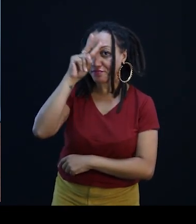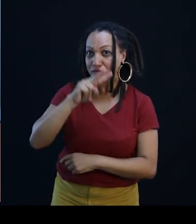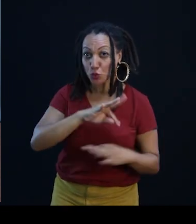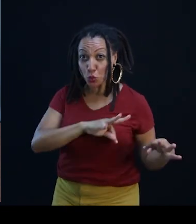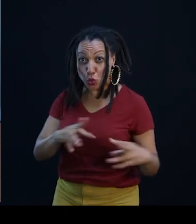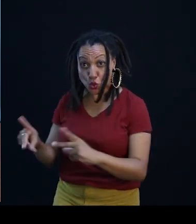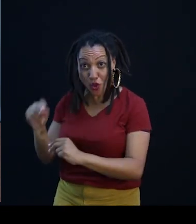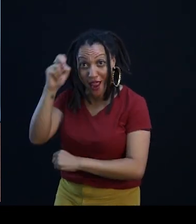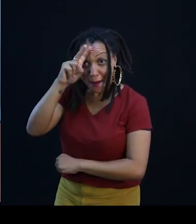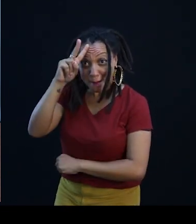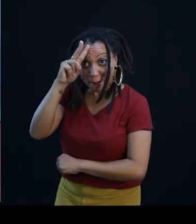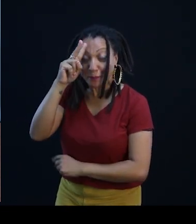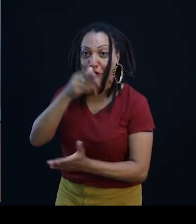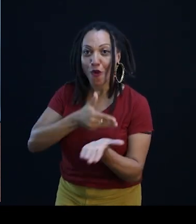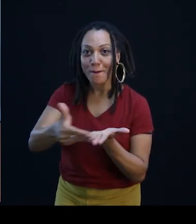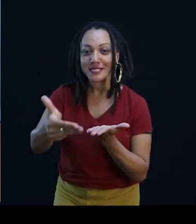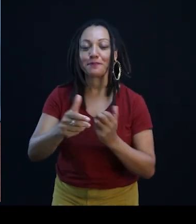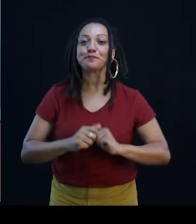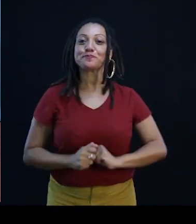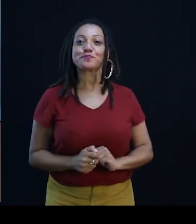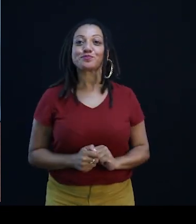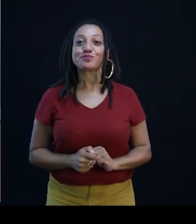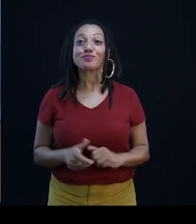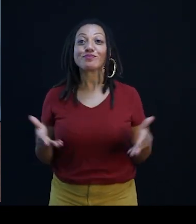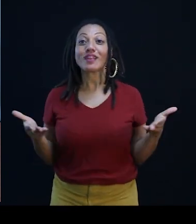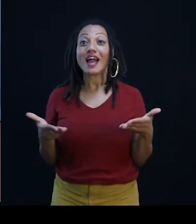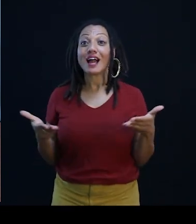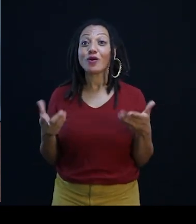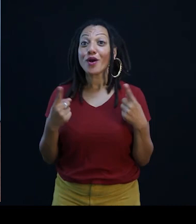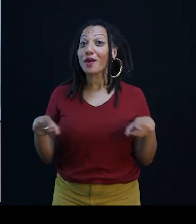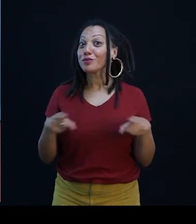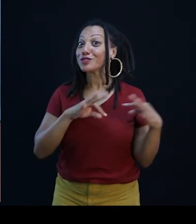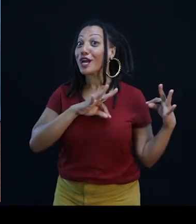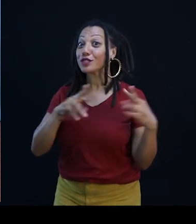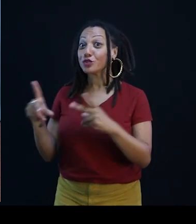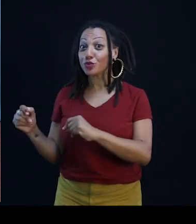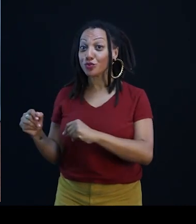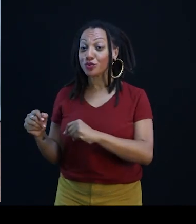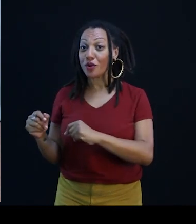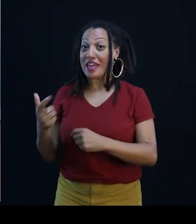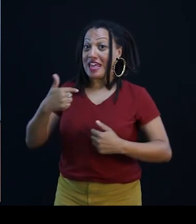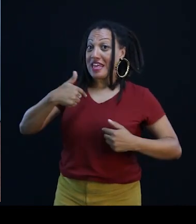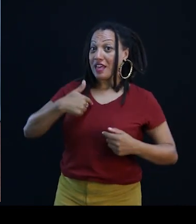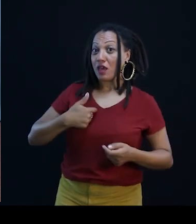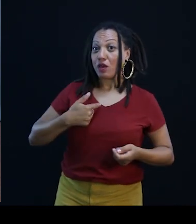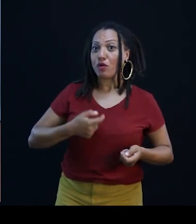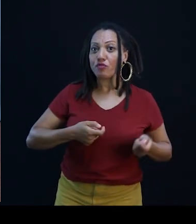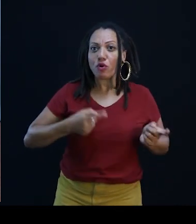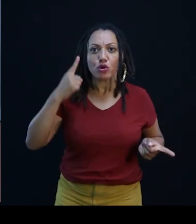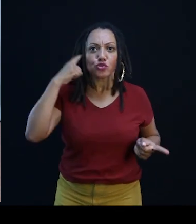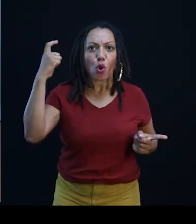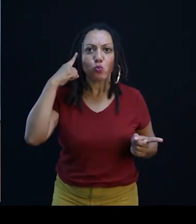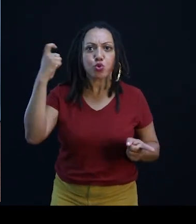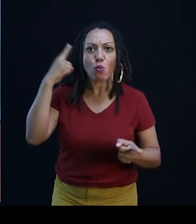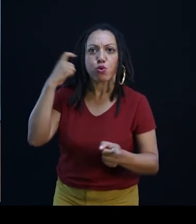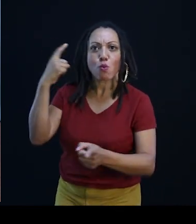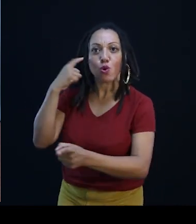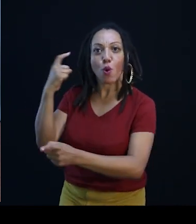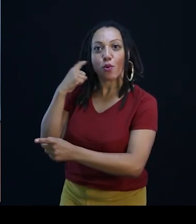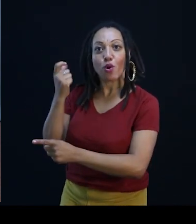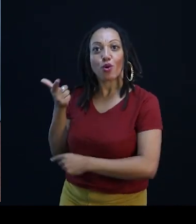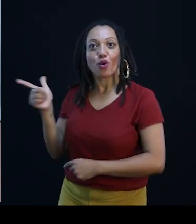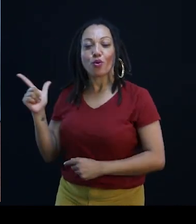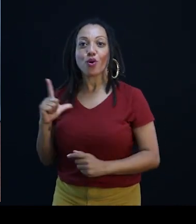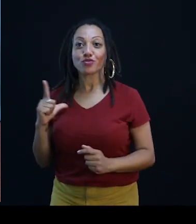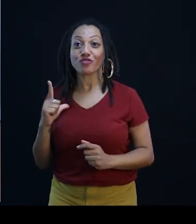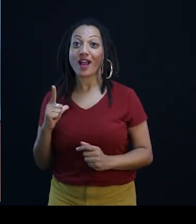instrumentos? Então vamos embora. Agora a gente vê a música inteira de novo. Quando um tá cantando e tá fazendo os instrumentos, o outro